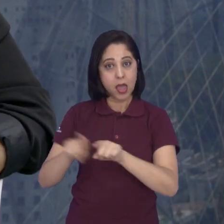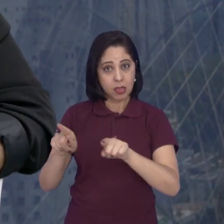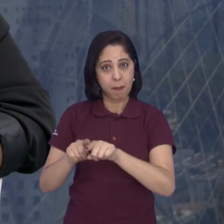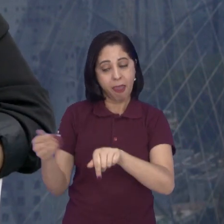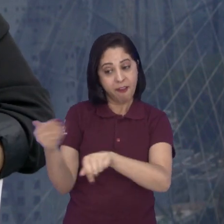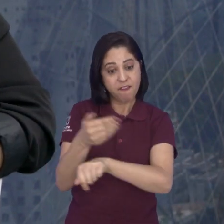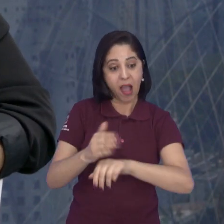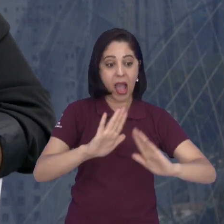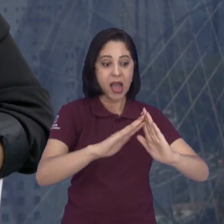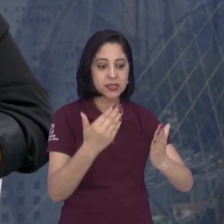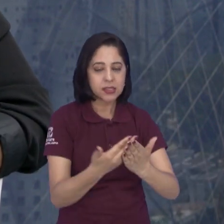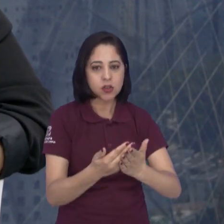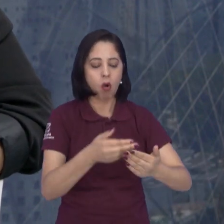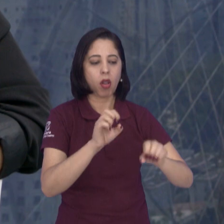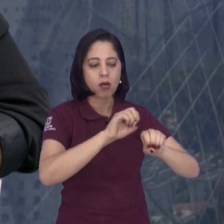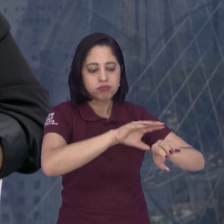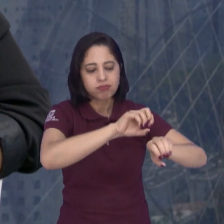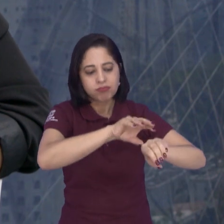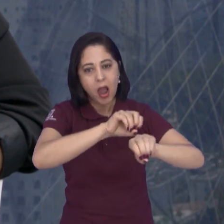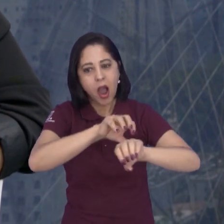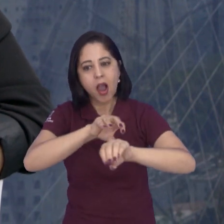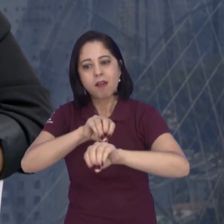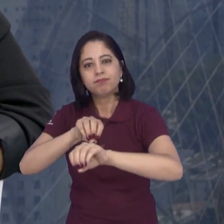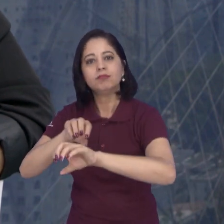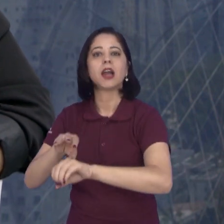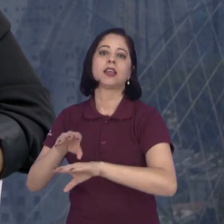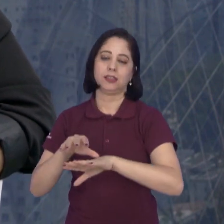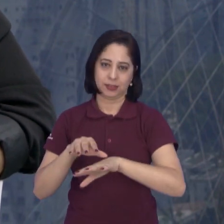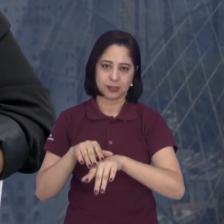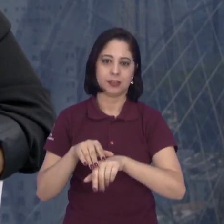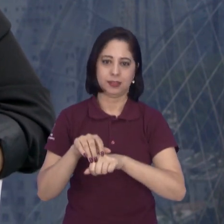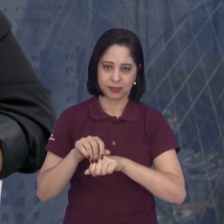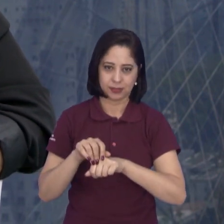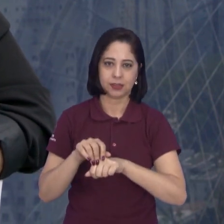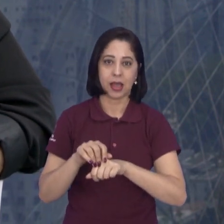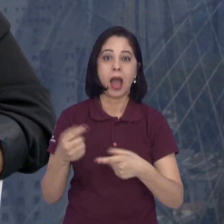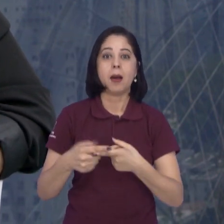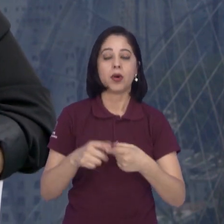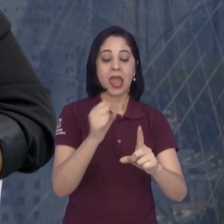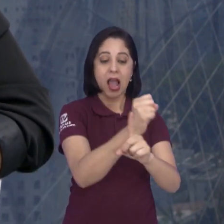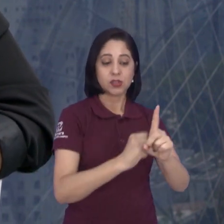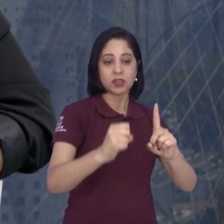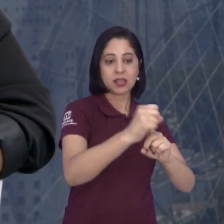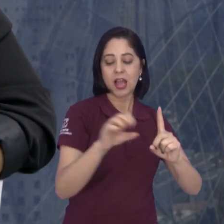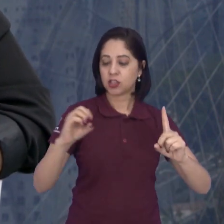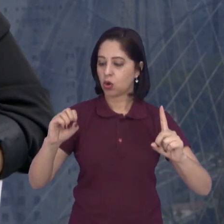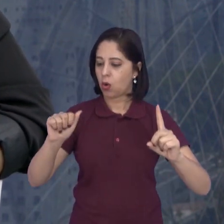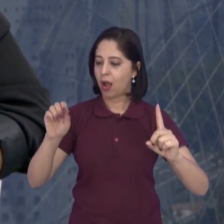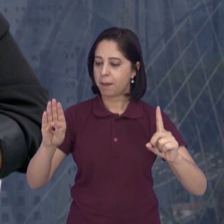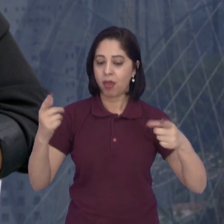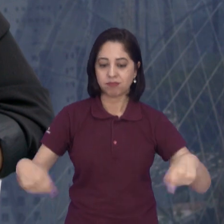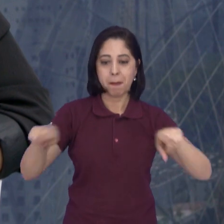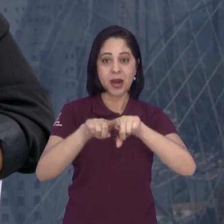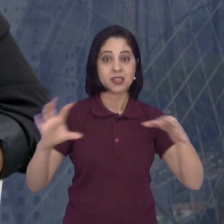comissões é que elas fazem esse trabalho de ir até fazer essa interação da OAB com a sociedade e principalmente de